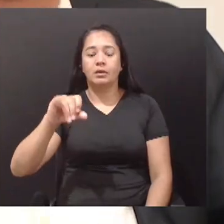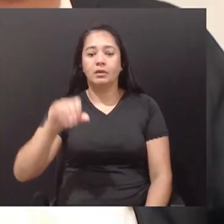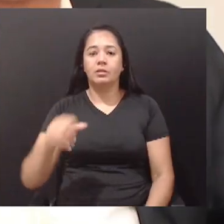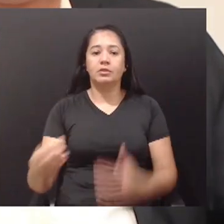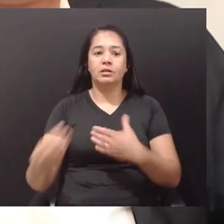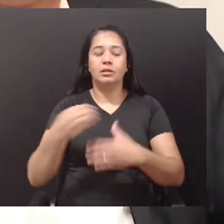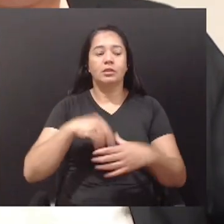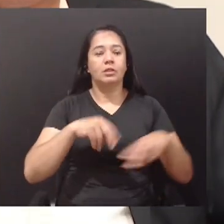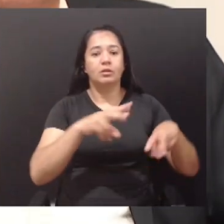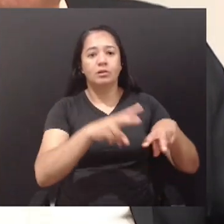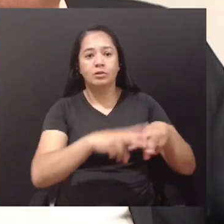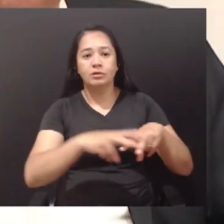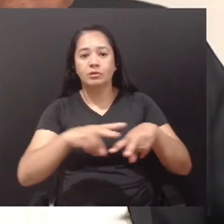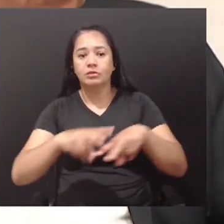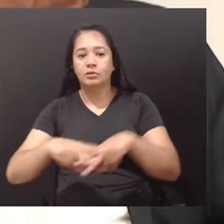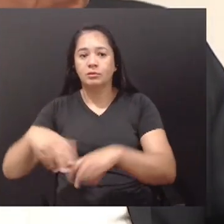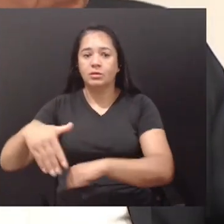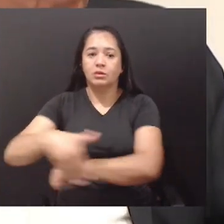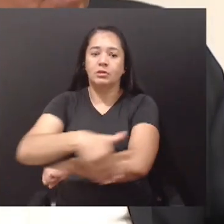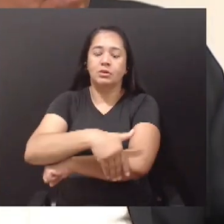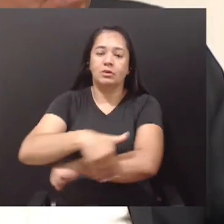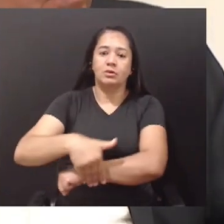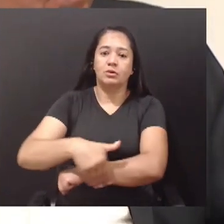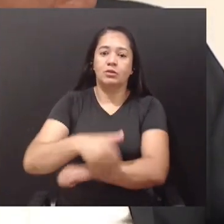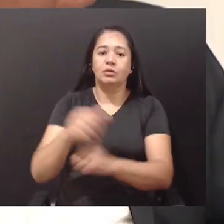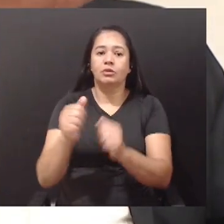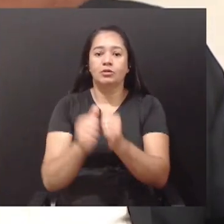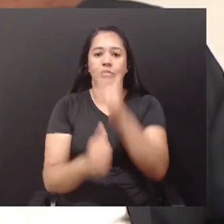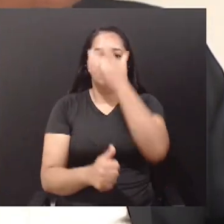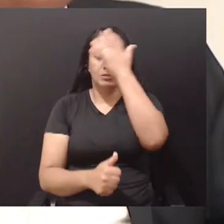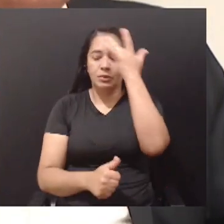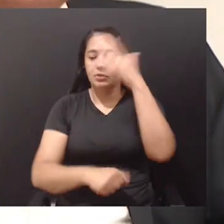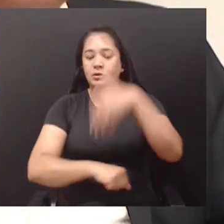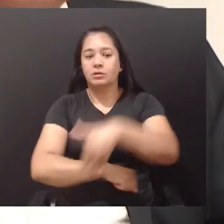presídios, nas ruas, com pessoas em situação de rua.